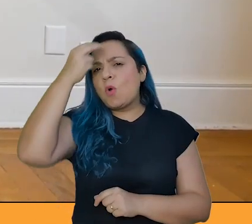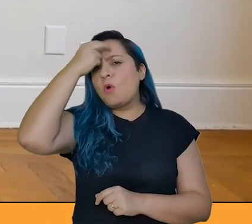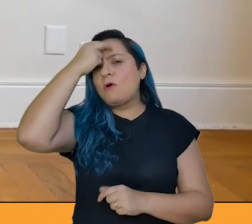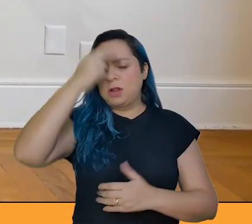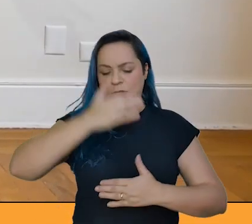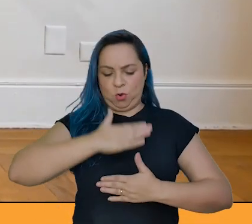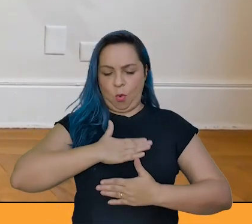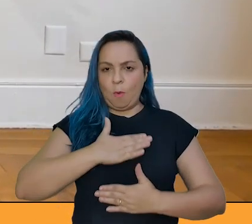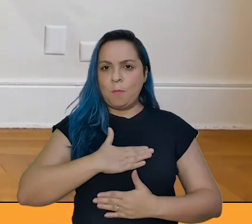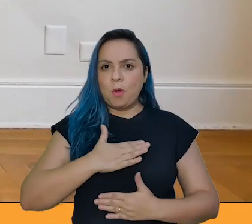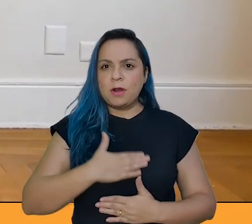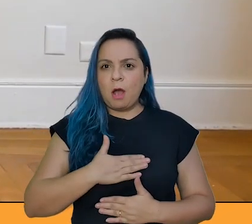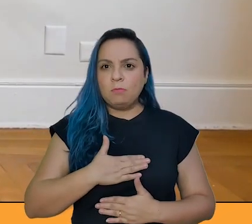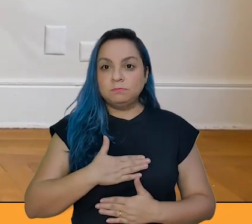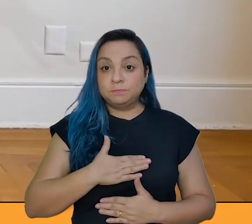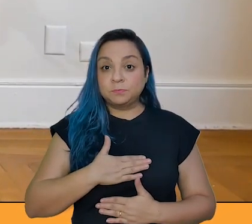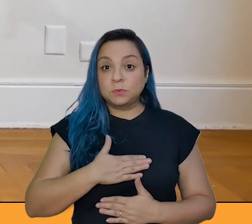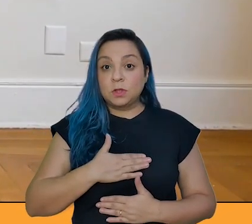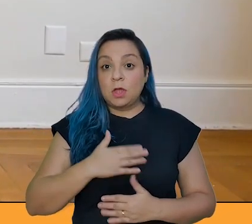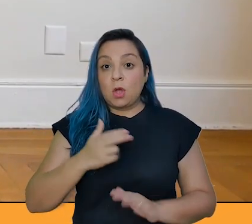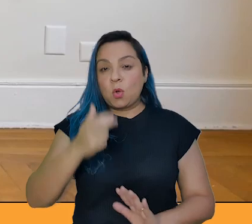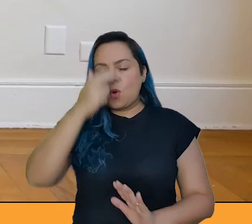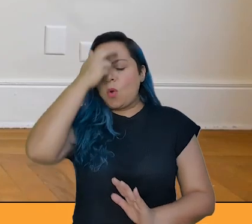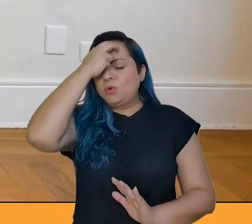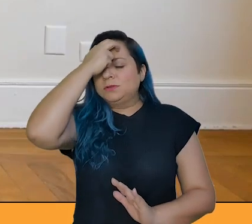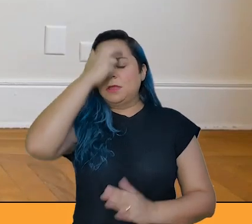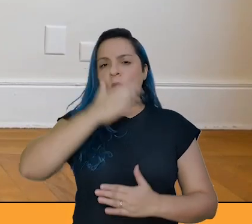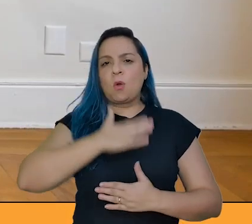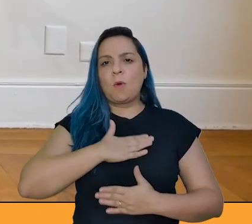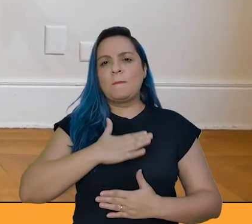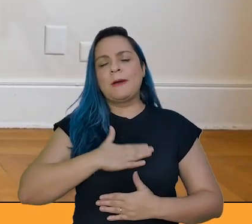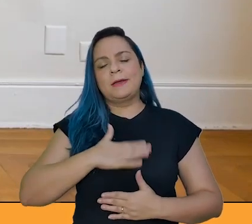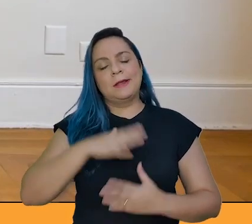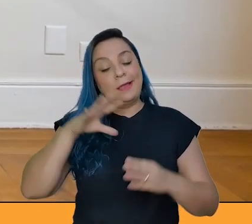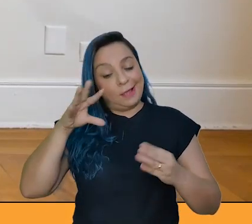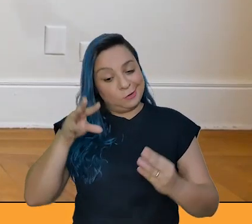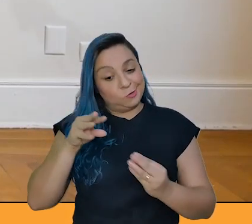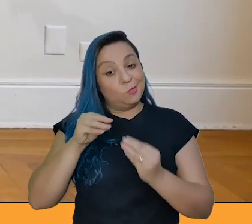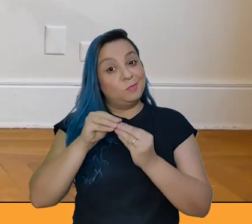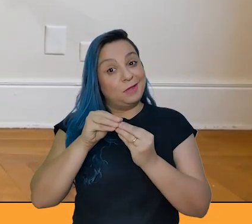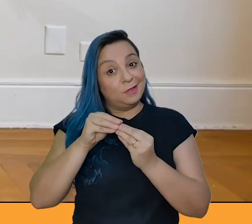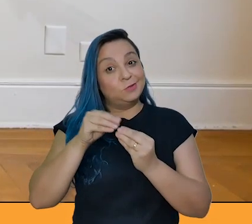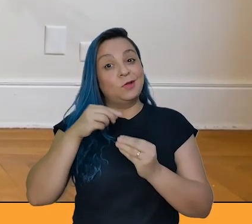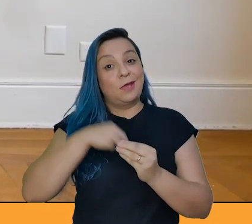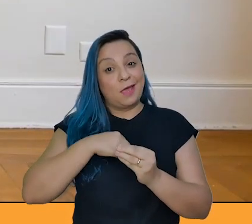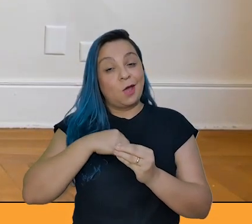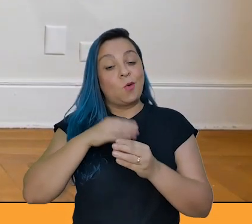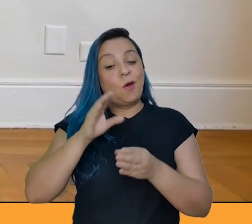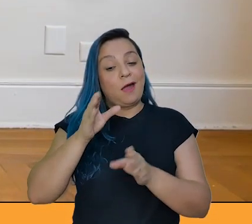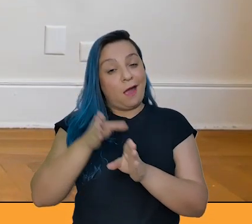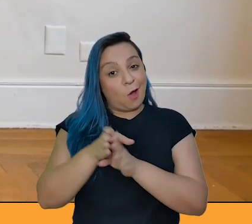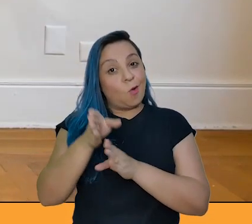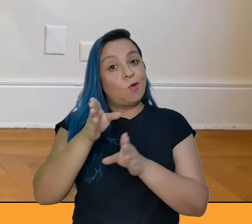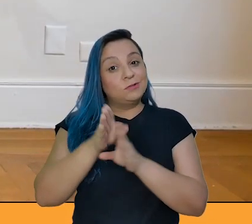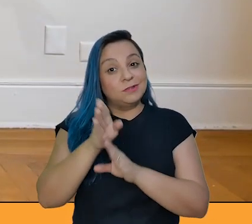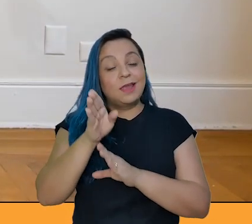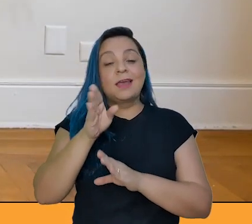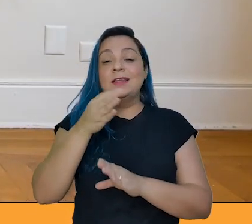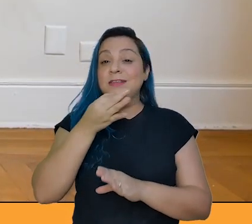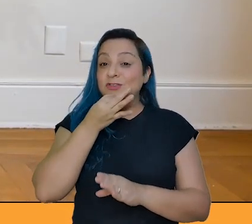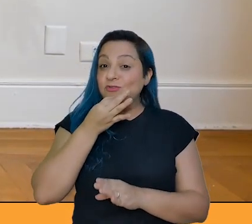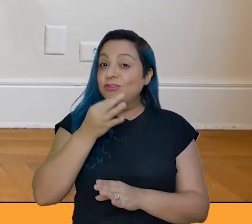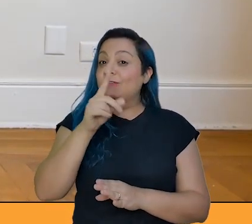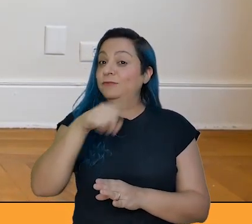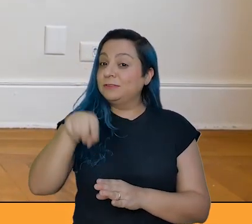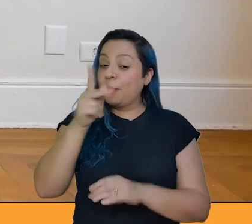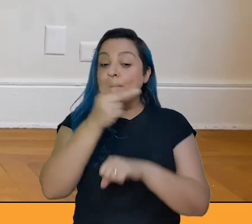consciência corporal. Consciência corporal, resumindo, mas eu aconselho e até indico que vocês procurem e